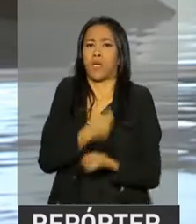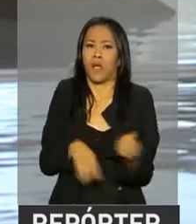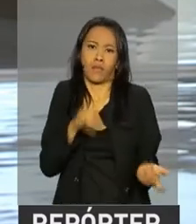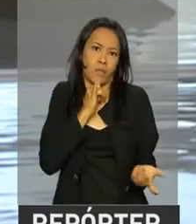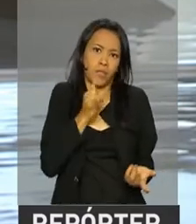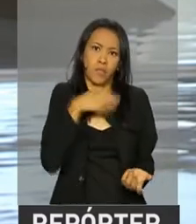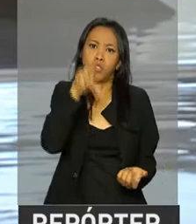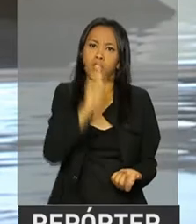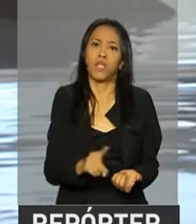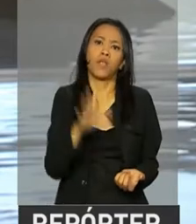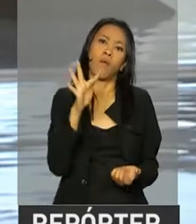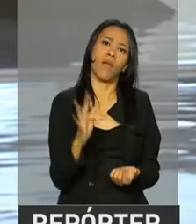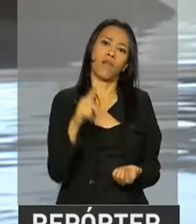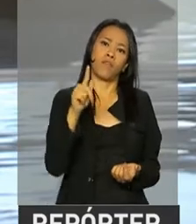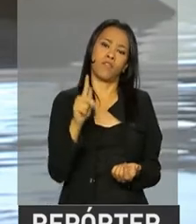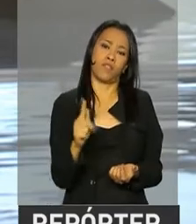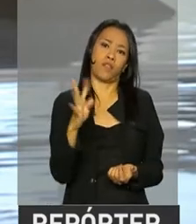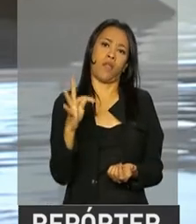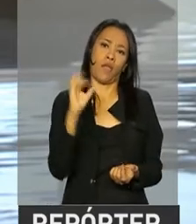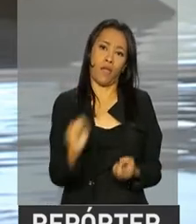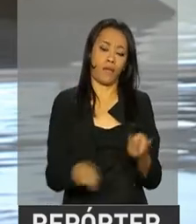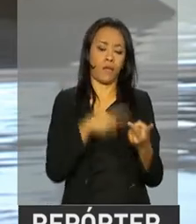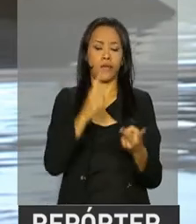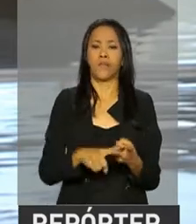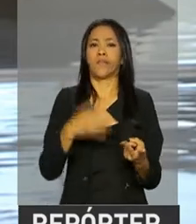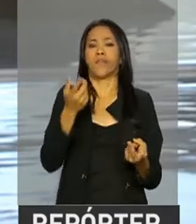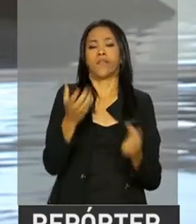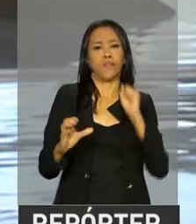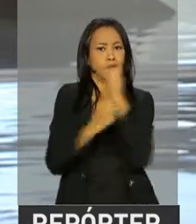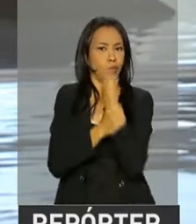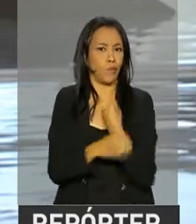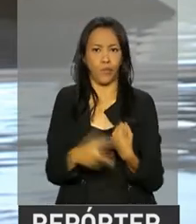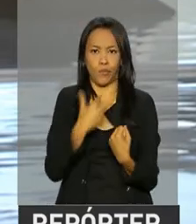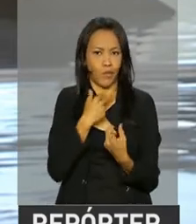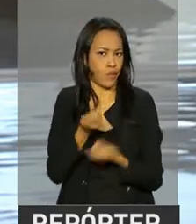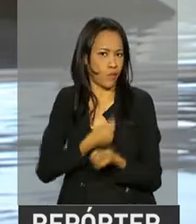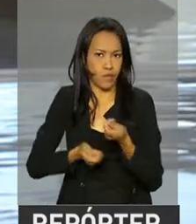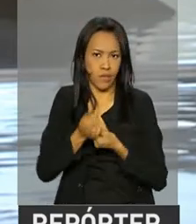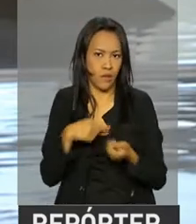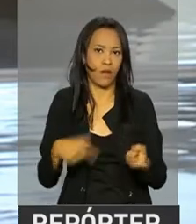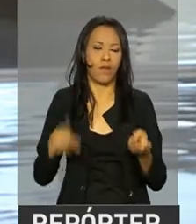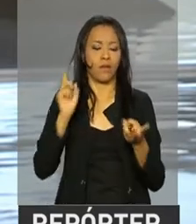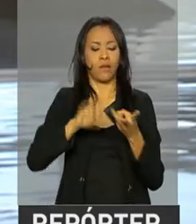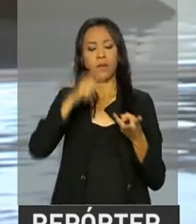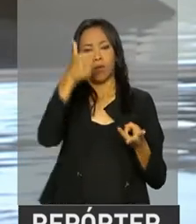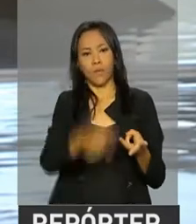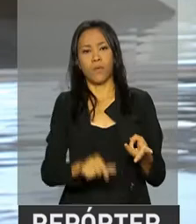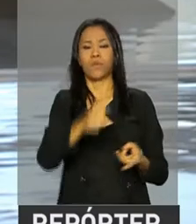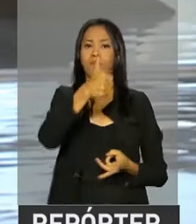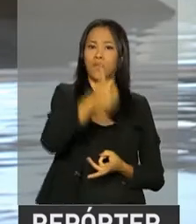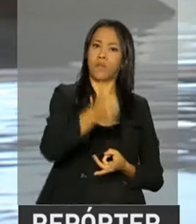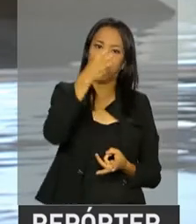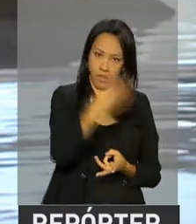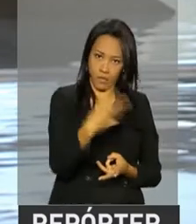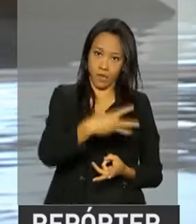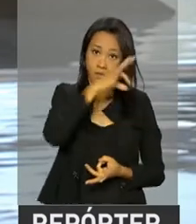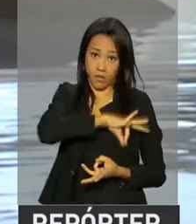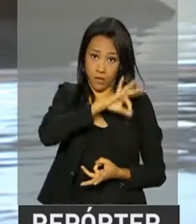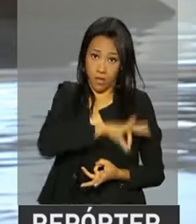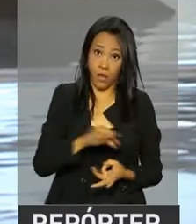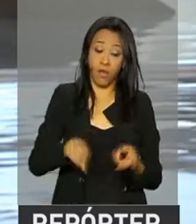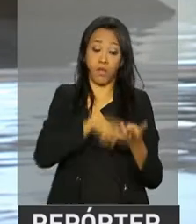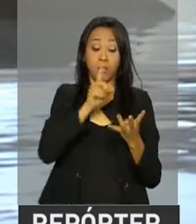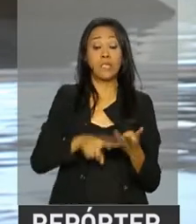direito ao fgts e ao seguro desemprego também questões como o 13º salário e ainda a